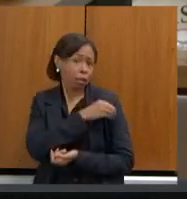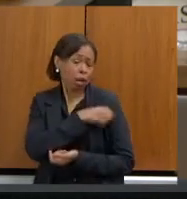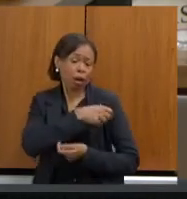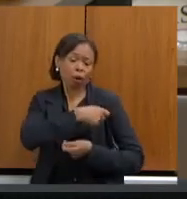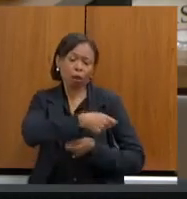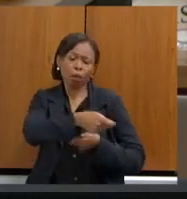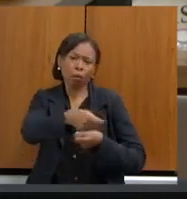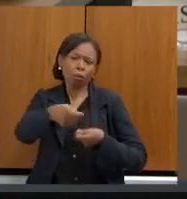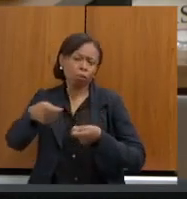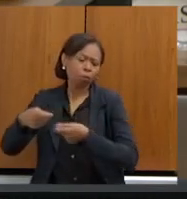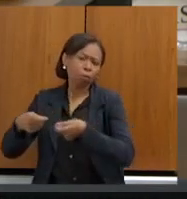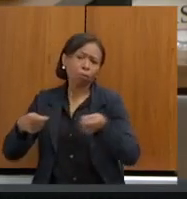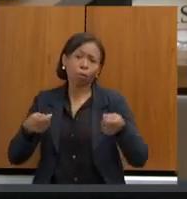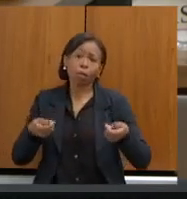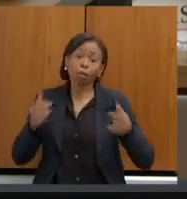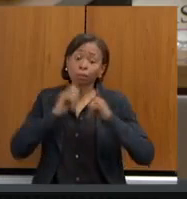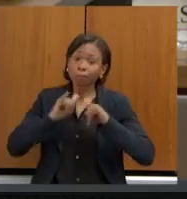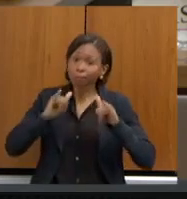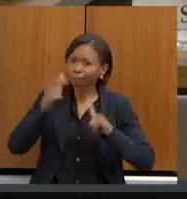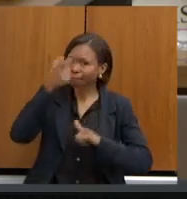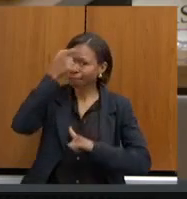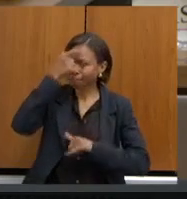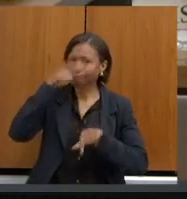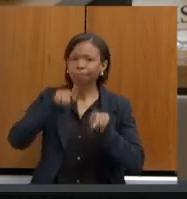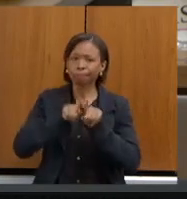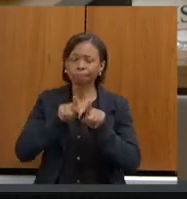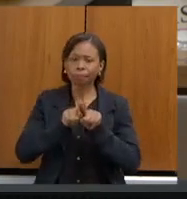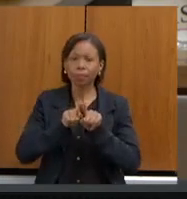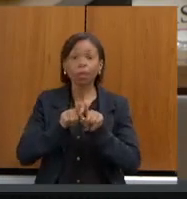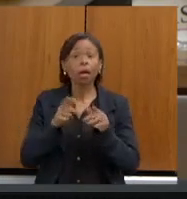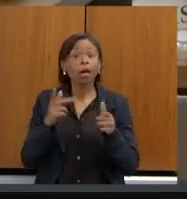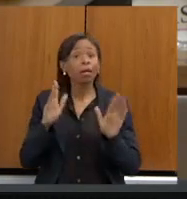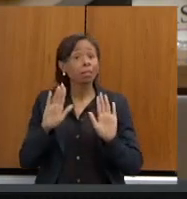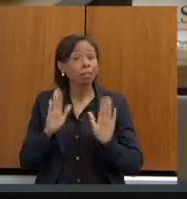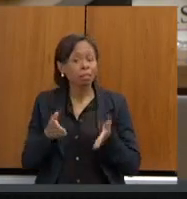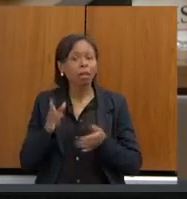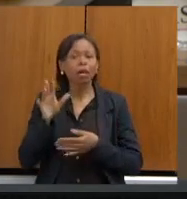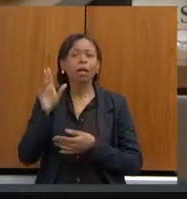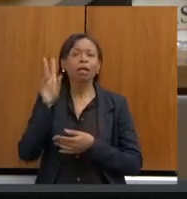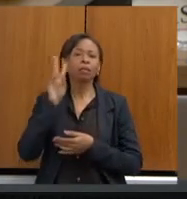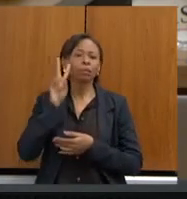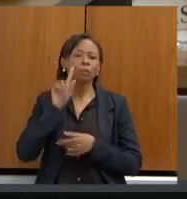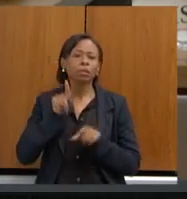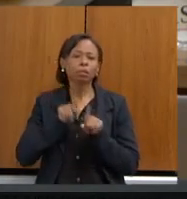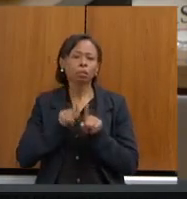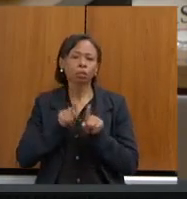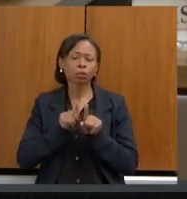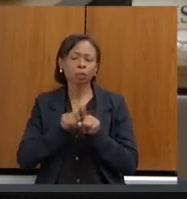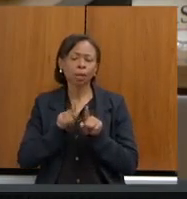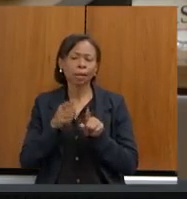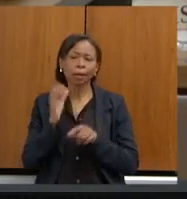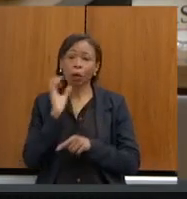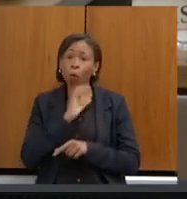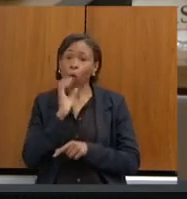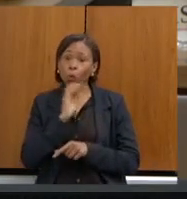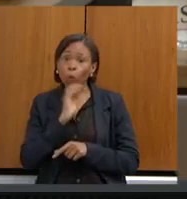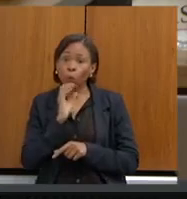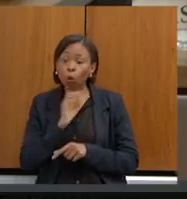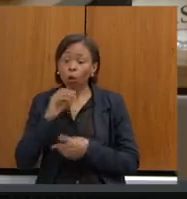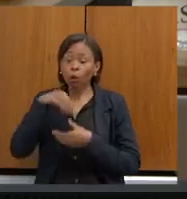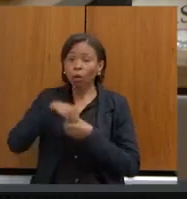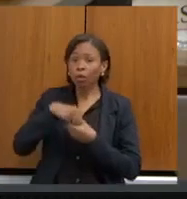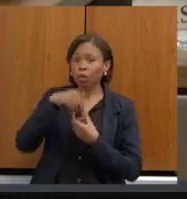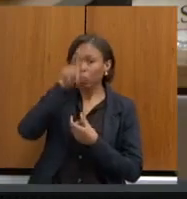lembrar outra coisa também que aconteceu muito pois dentro do Socorro pré-hospitalar em situação de emergência diversas foram várias